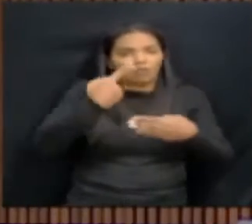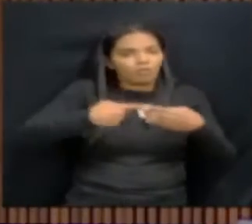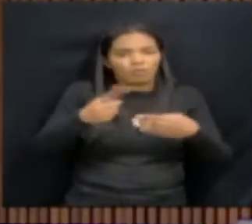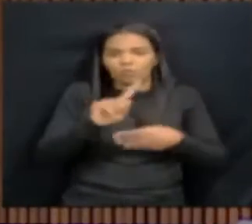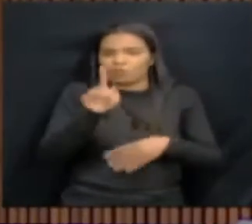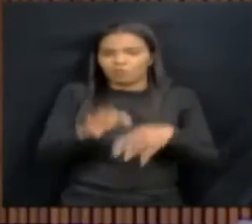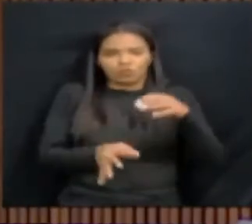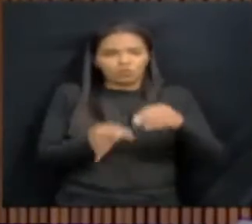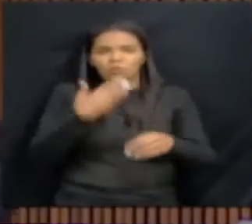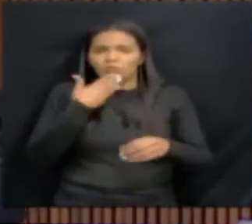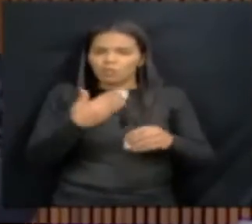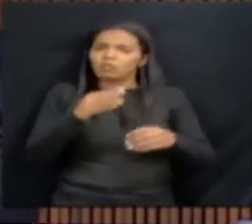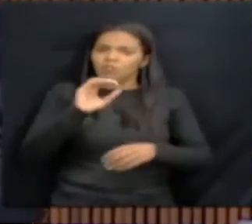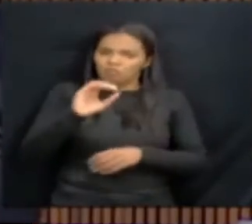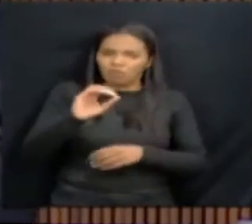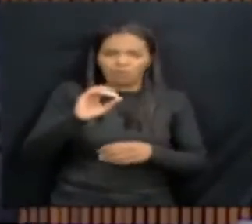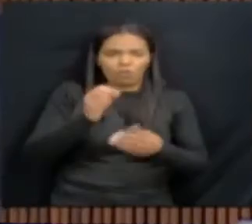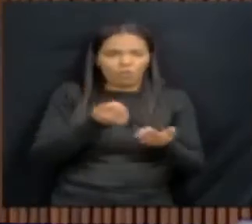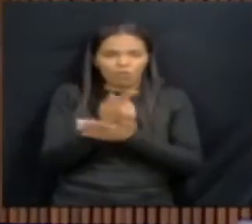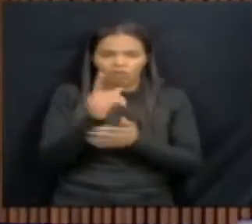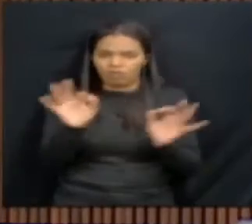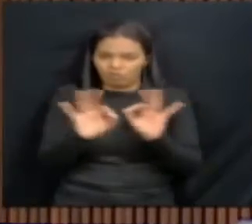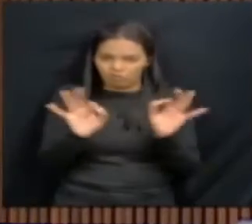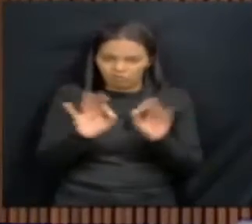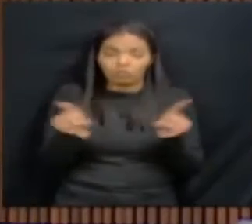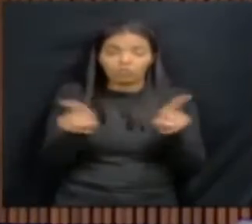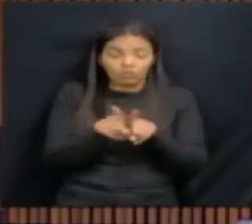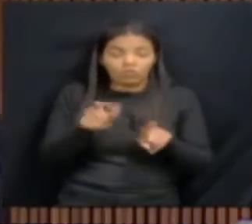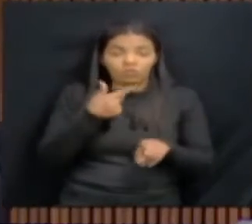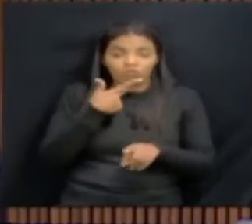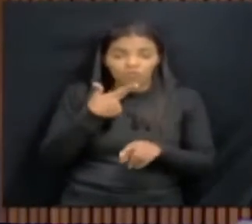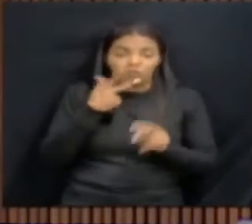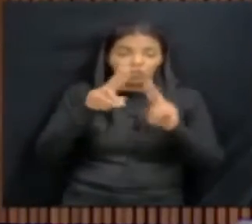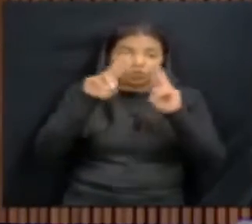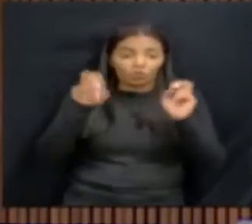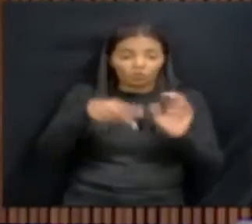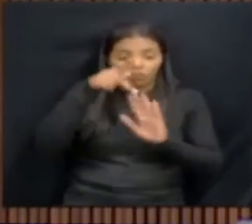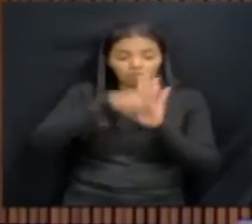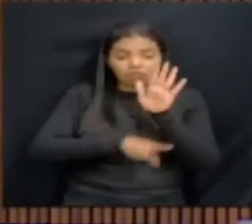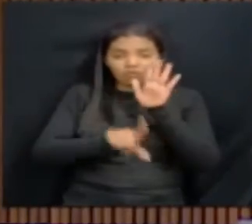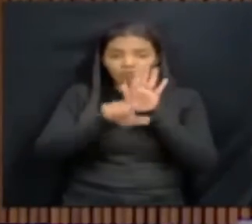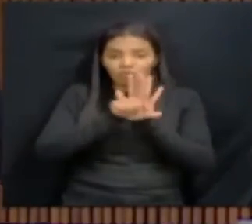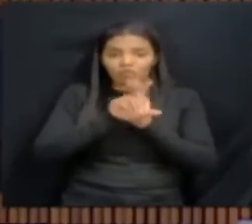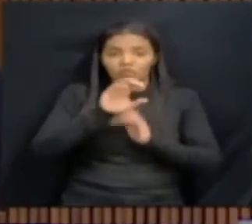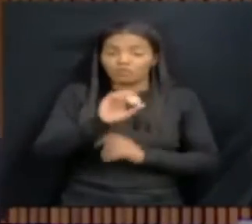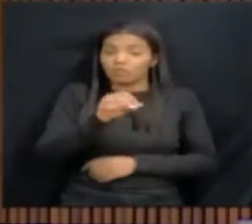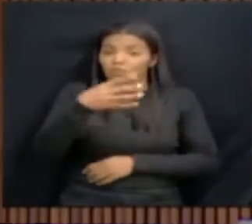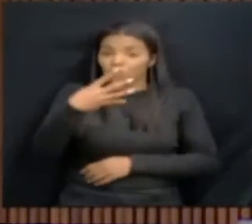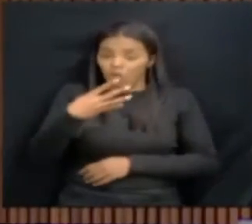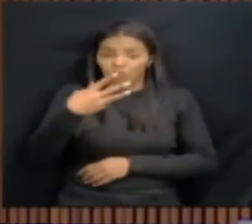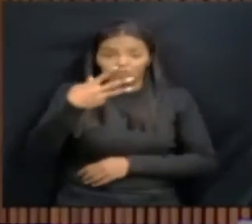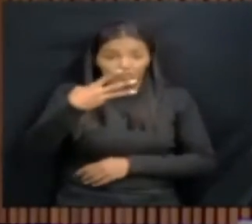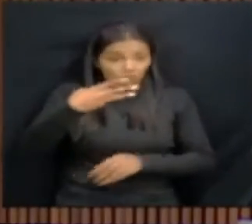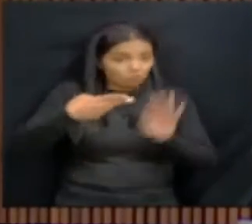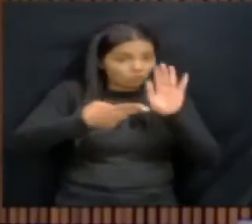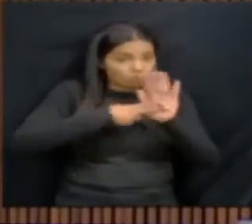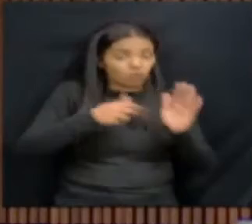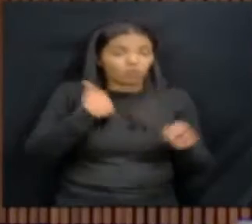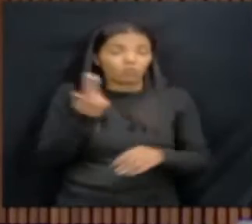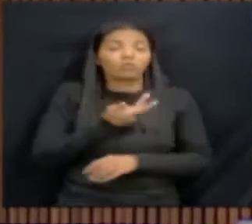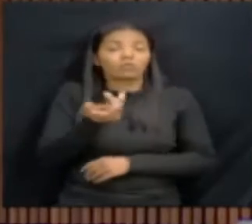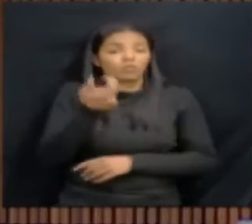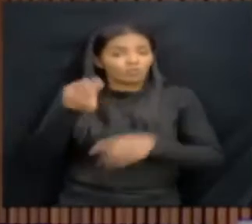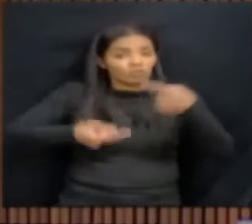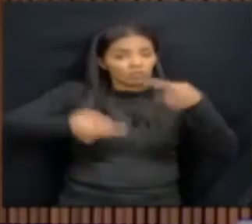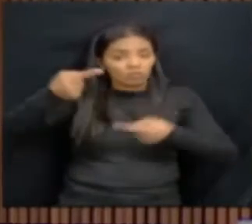fim, falar para o líder Hussein que a gente apresentou 3 emendas ao PL 04, que a gente quer debater esse tema,